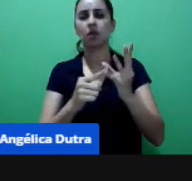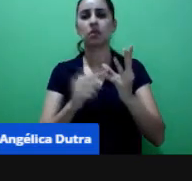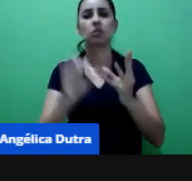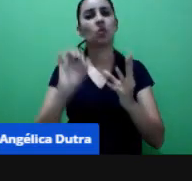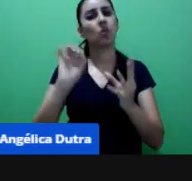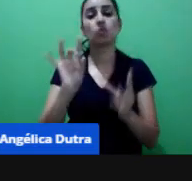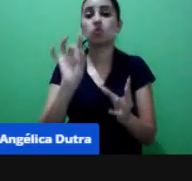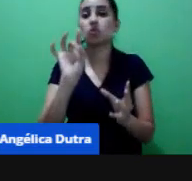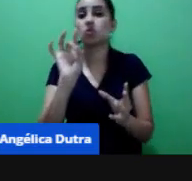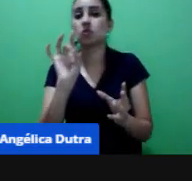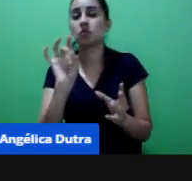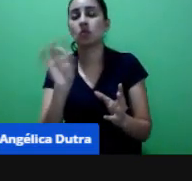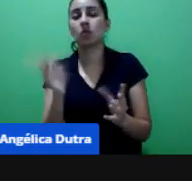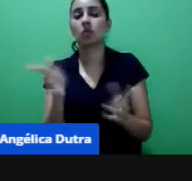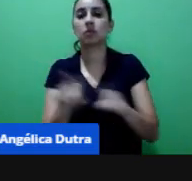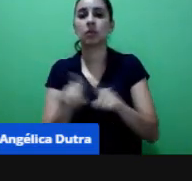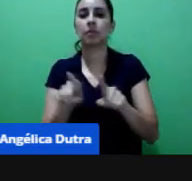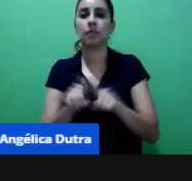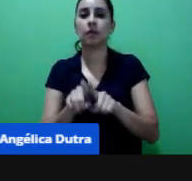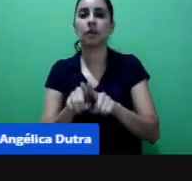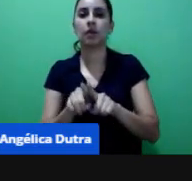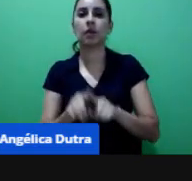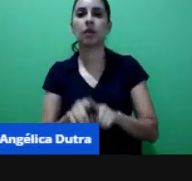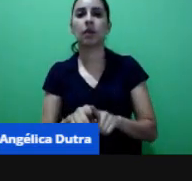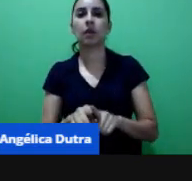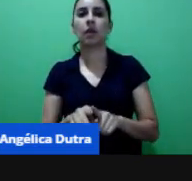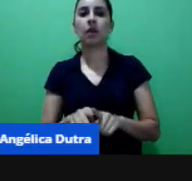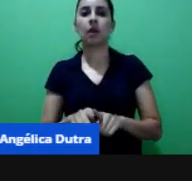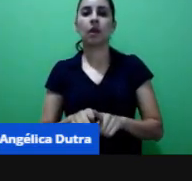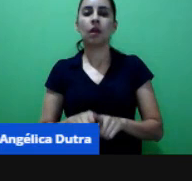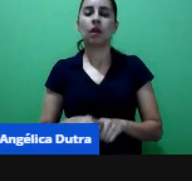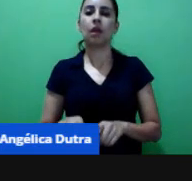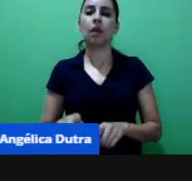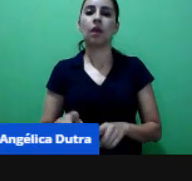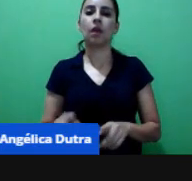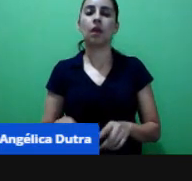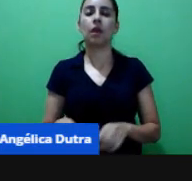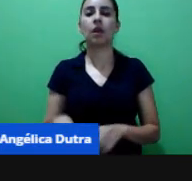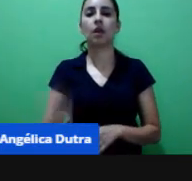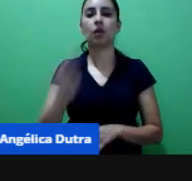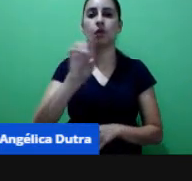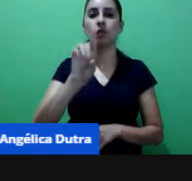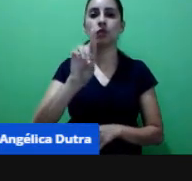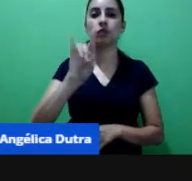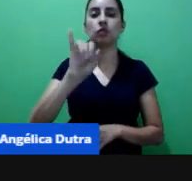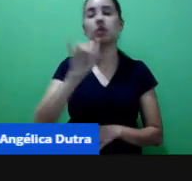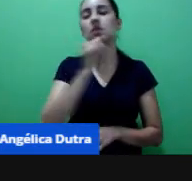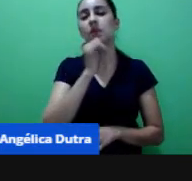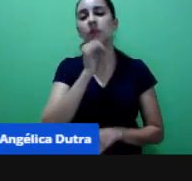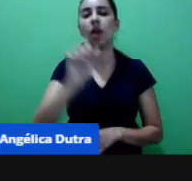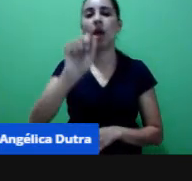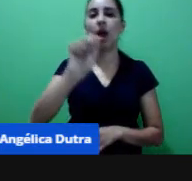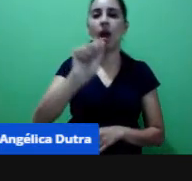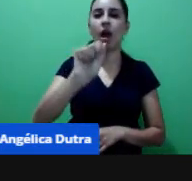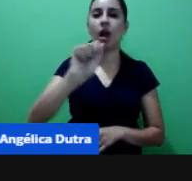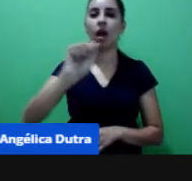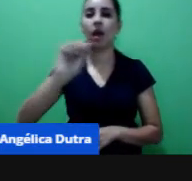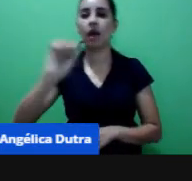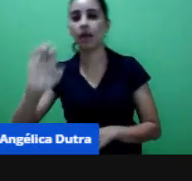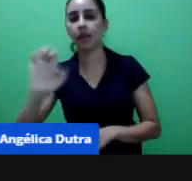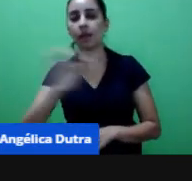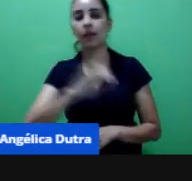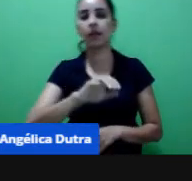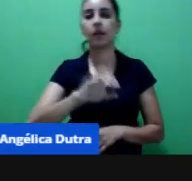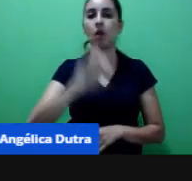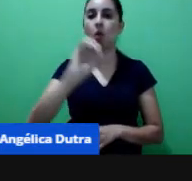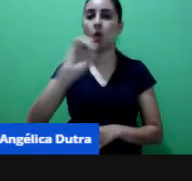quais a combinação de tombo é reduzida na língua oral, ai, ei, ou.